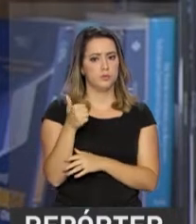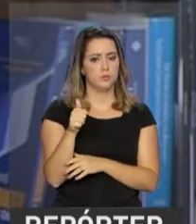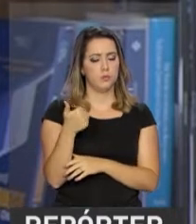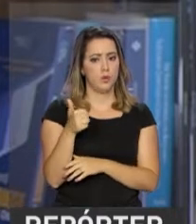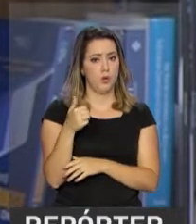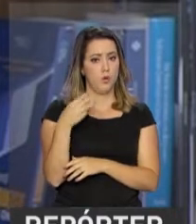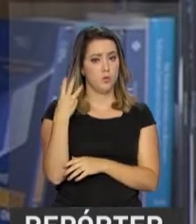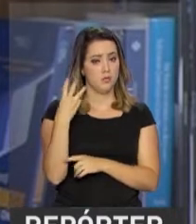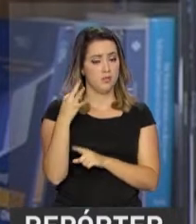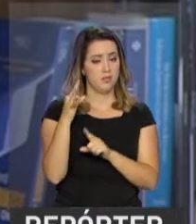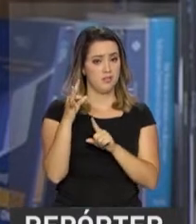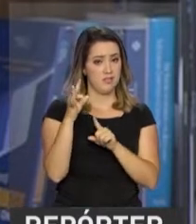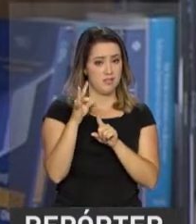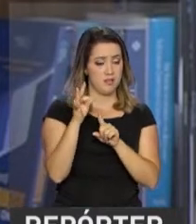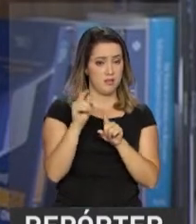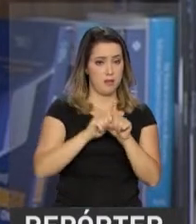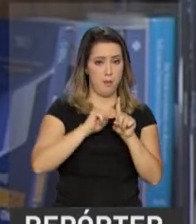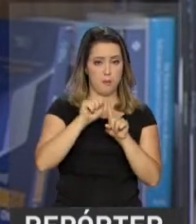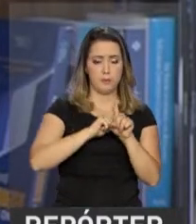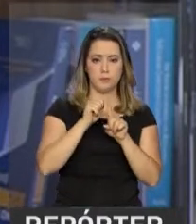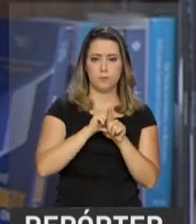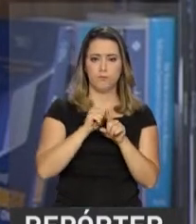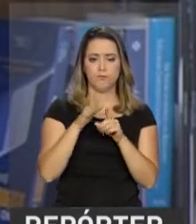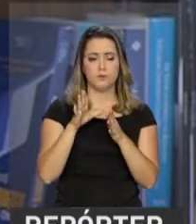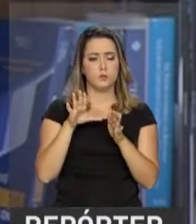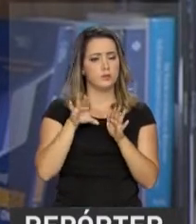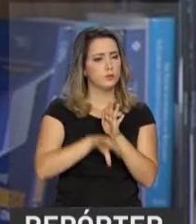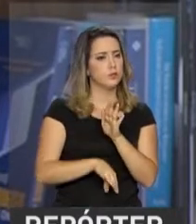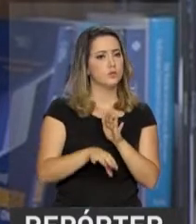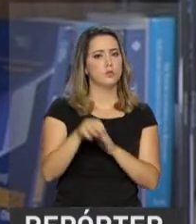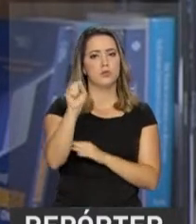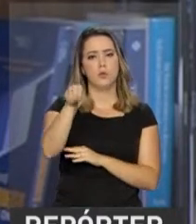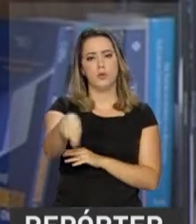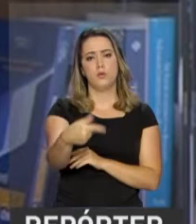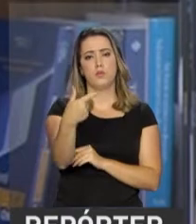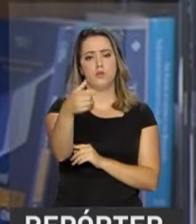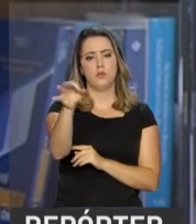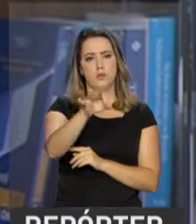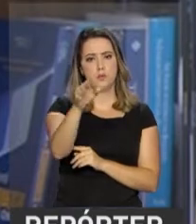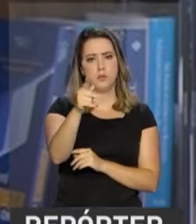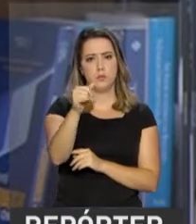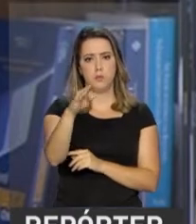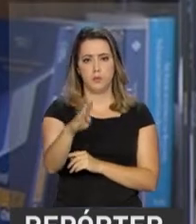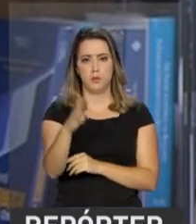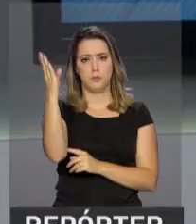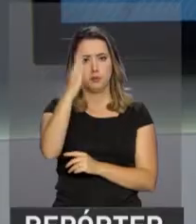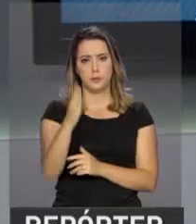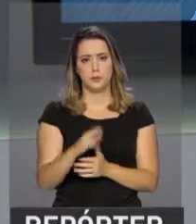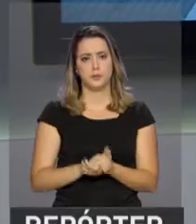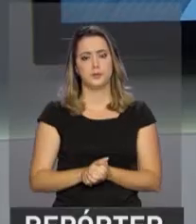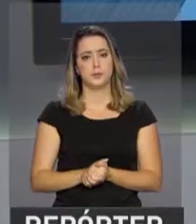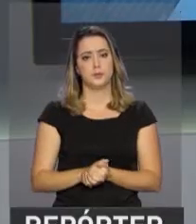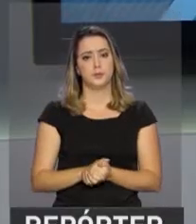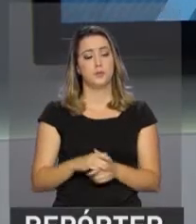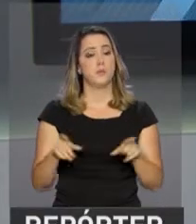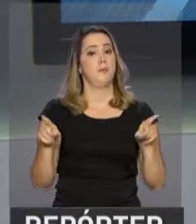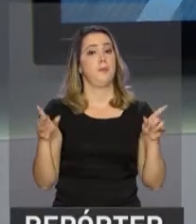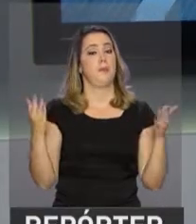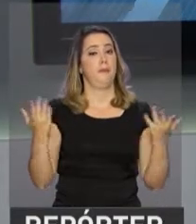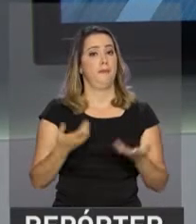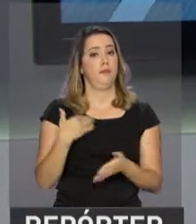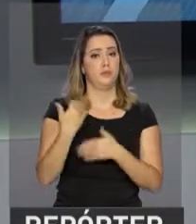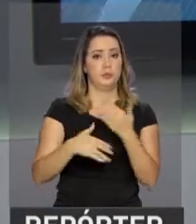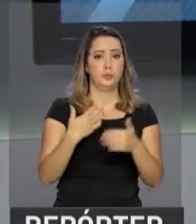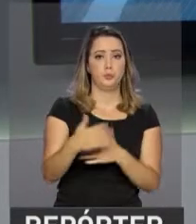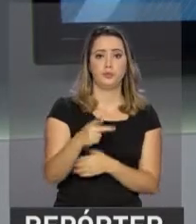trimestre que roubou 8,2 por cento de pib brasileiro ainda sobre o